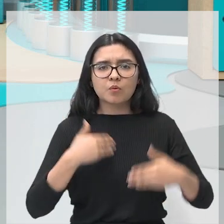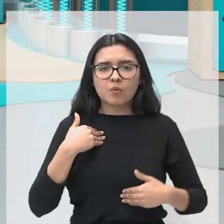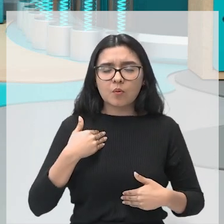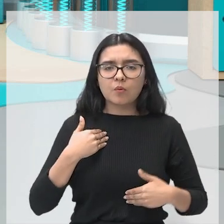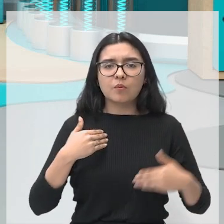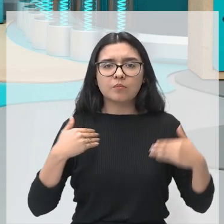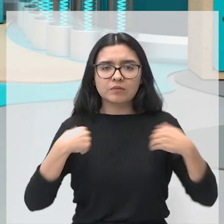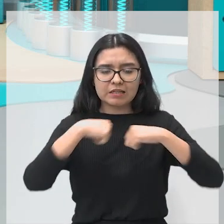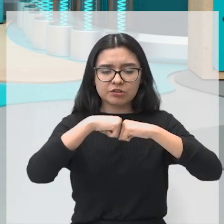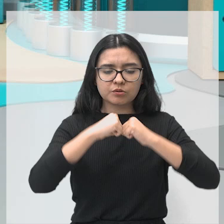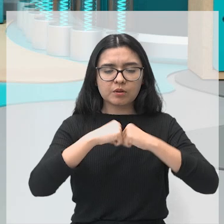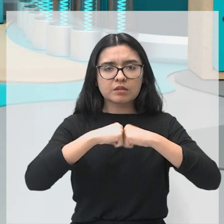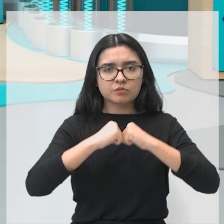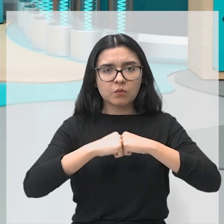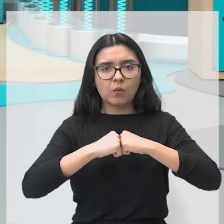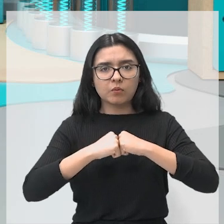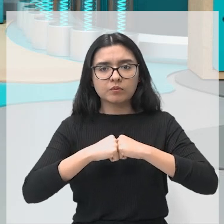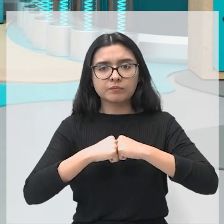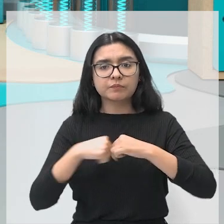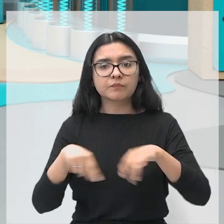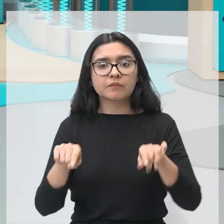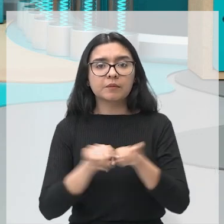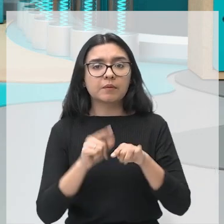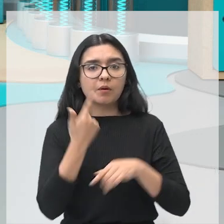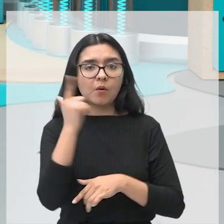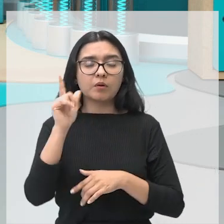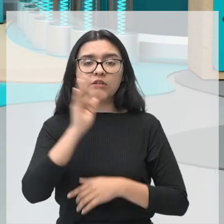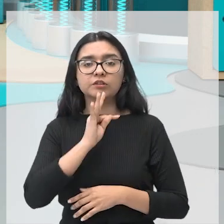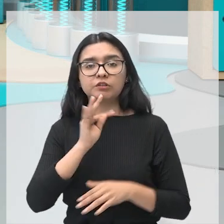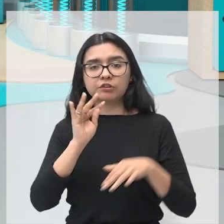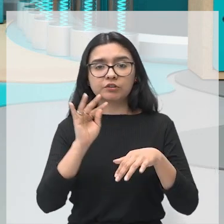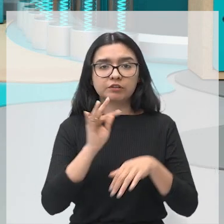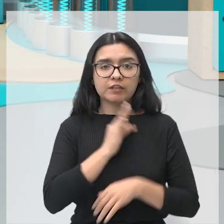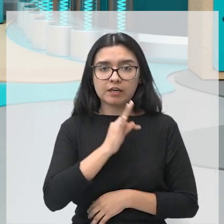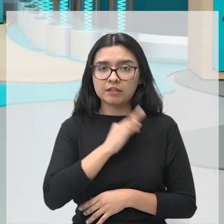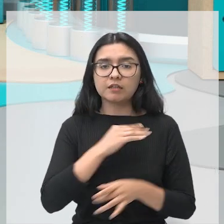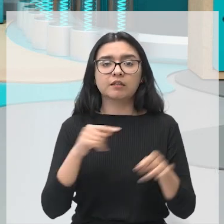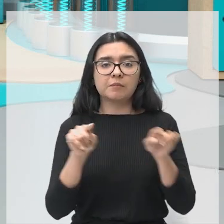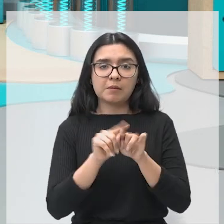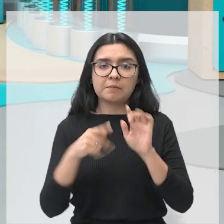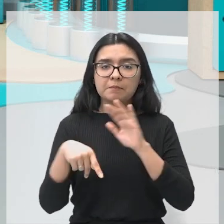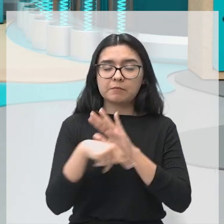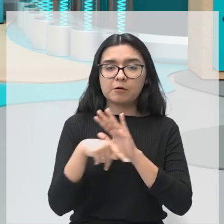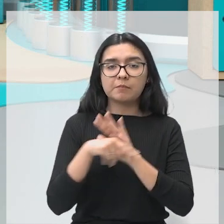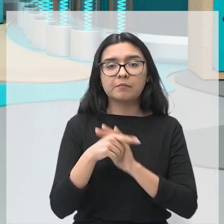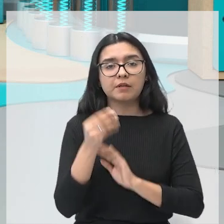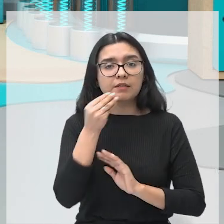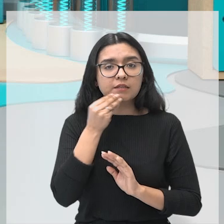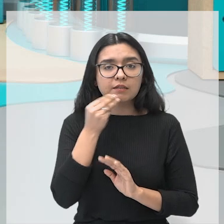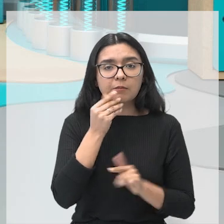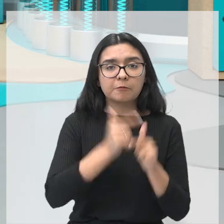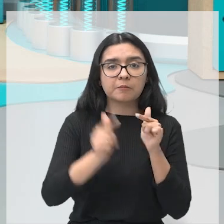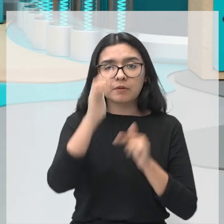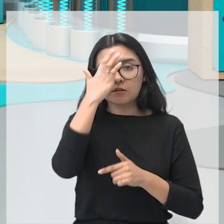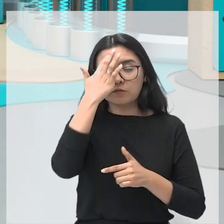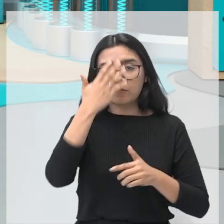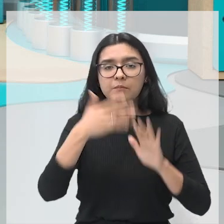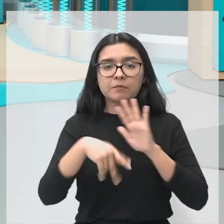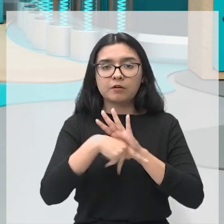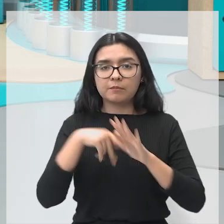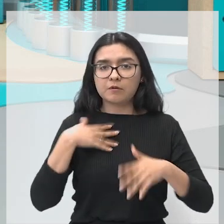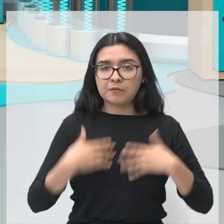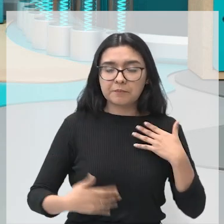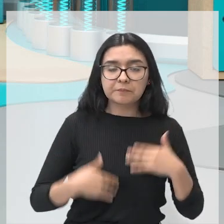sobre essas articulações e outras técnicas aí podem ser envolvidas para resolver os problemas do nosso